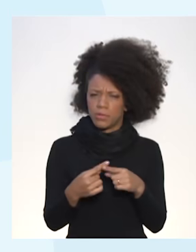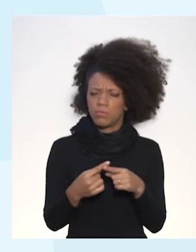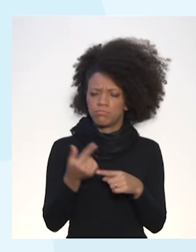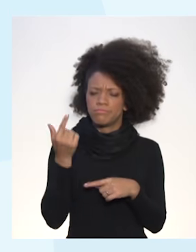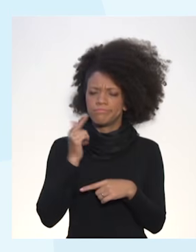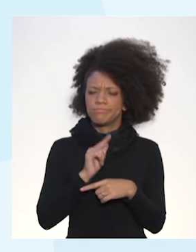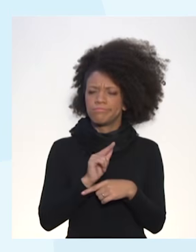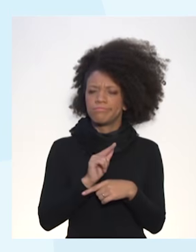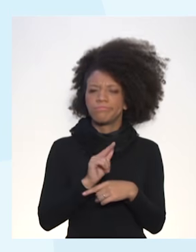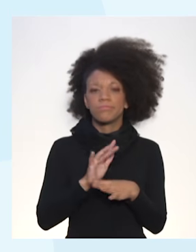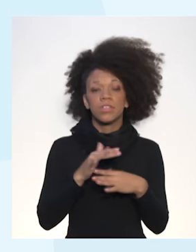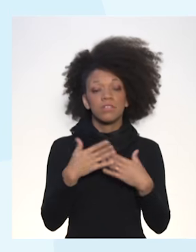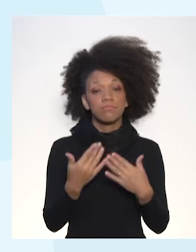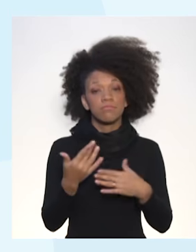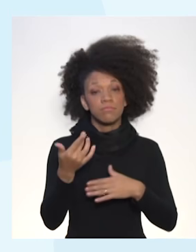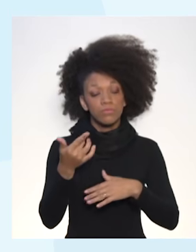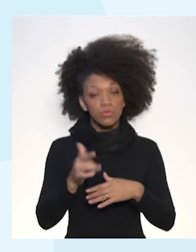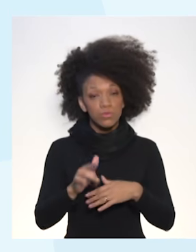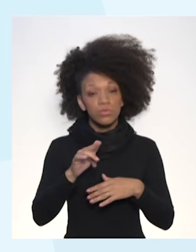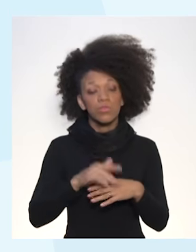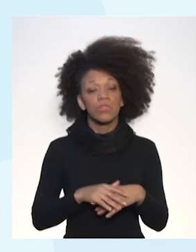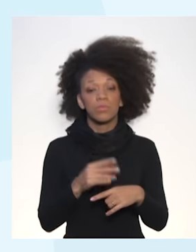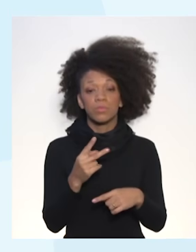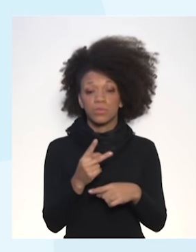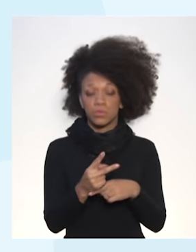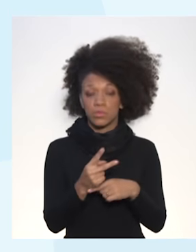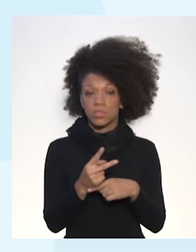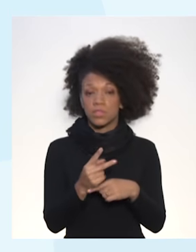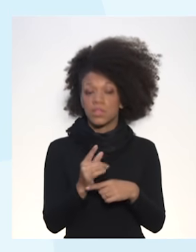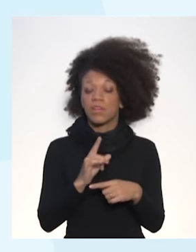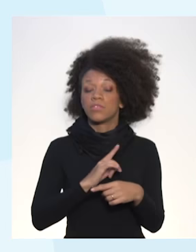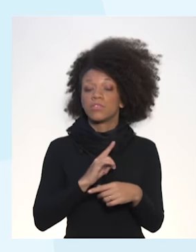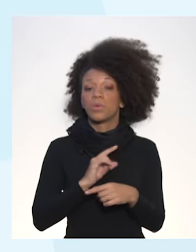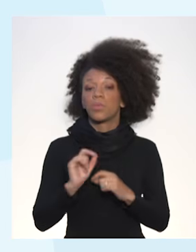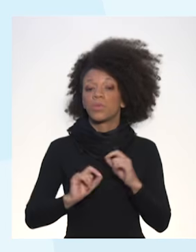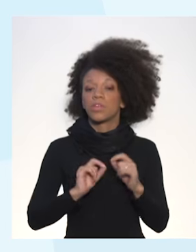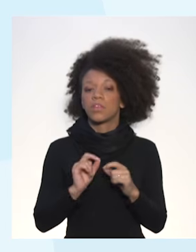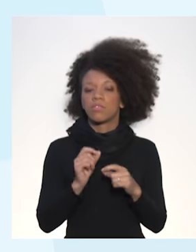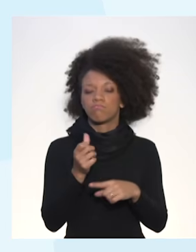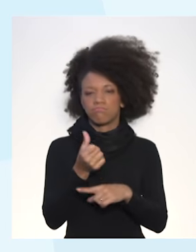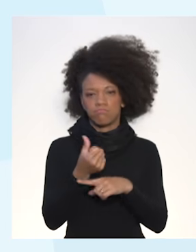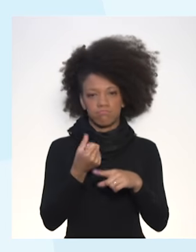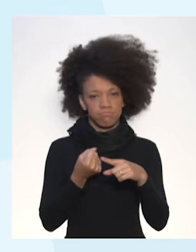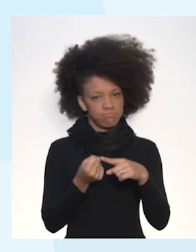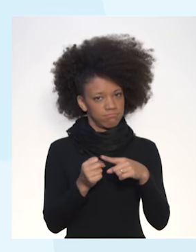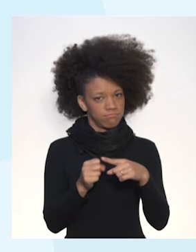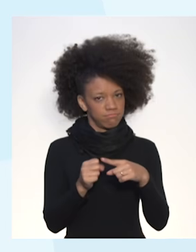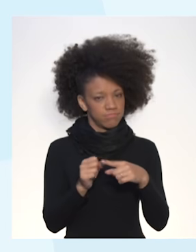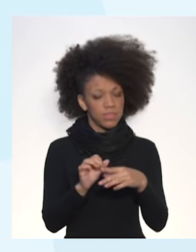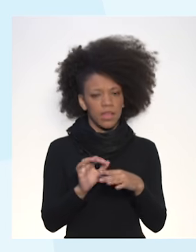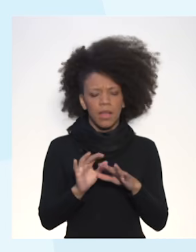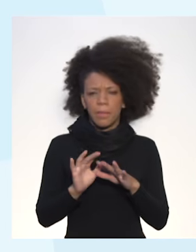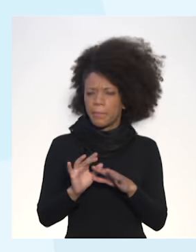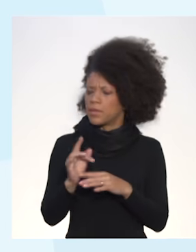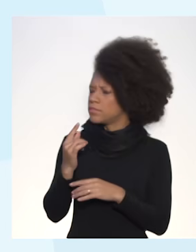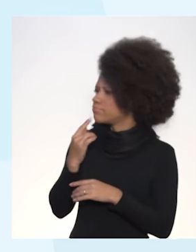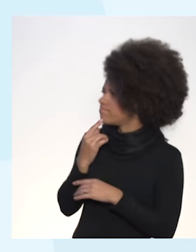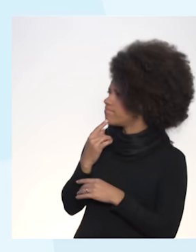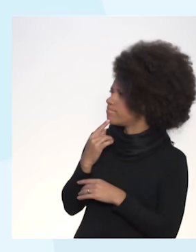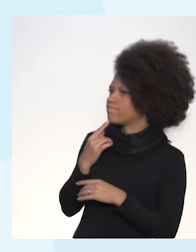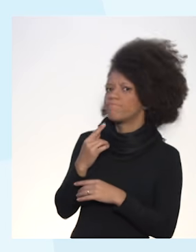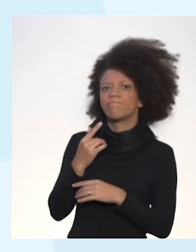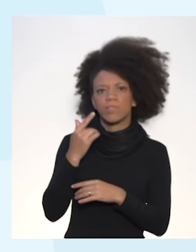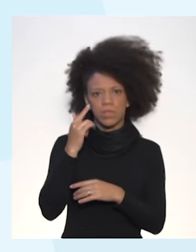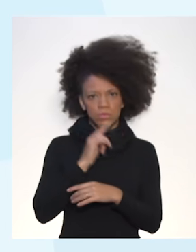só. Mais uma vez por 2. E aí eu vou ter 6/8. Mas ainda dá para dividir,